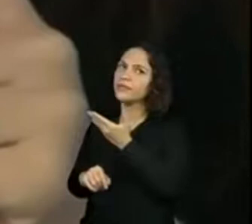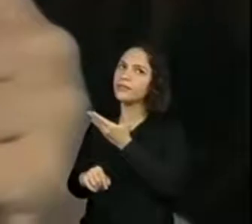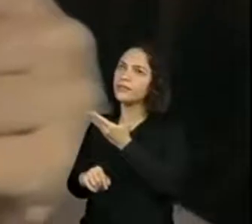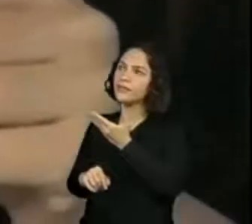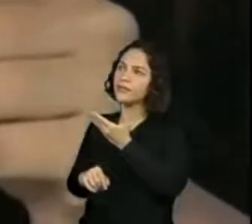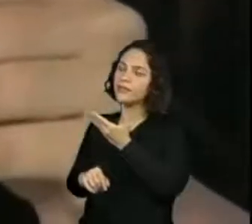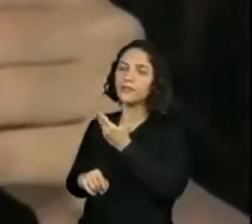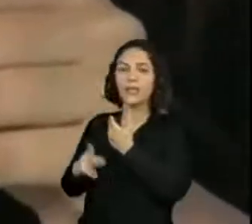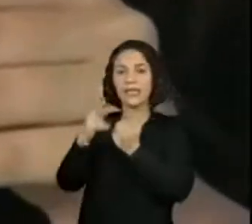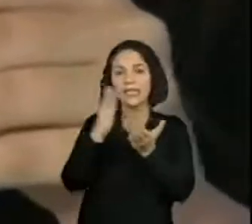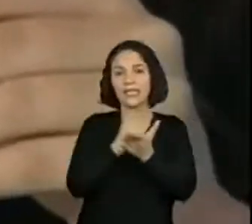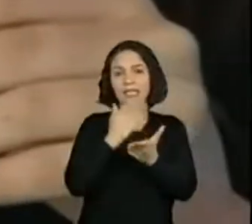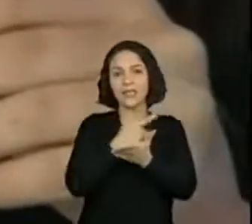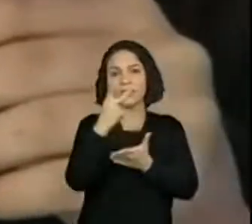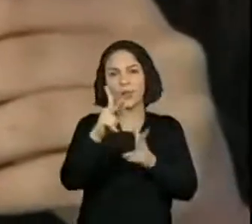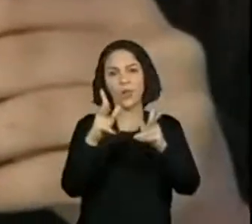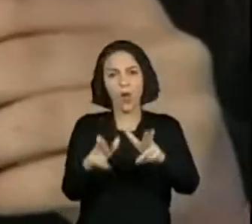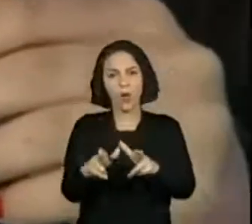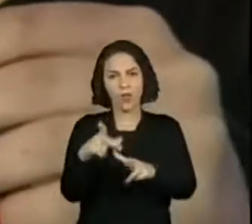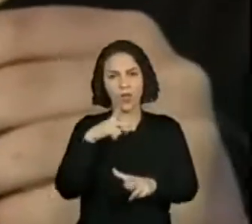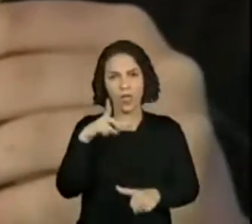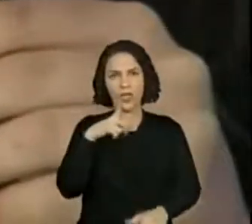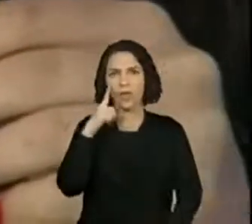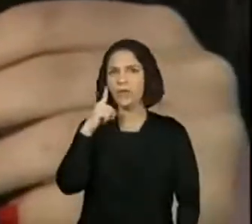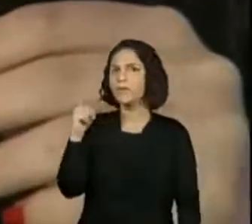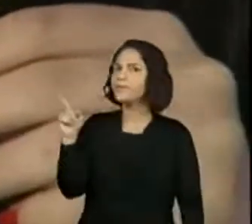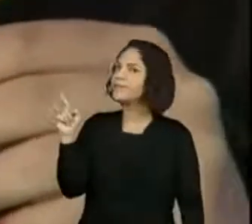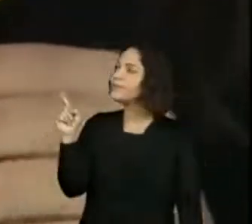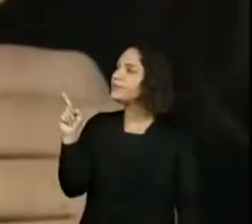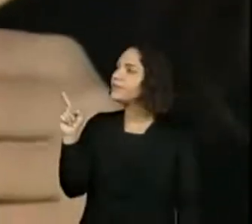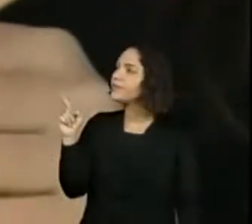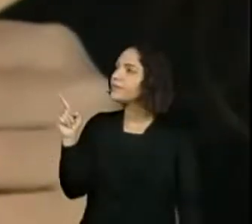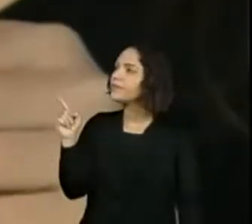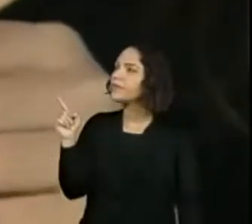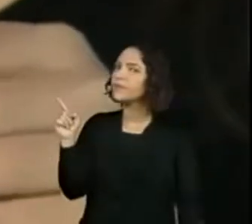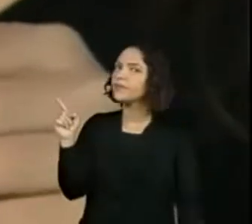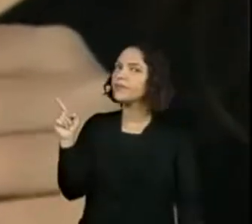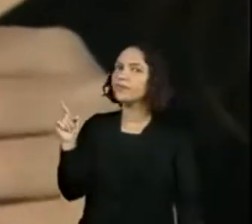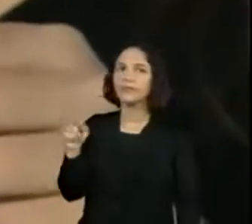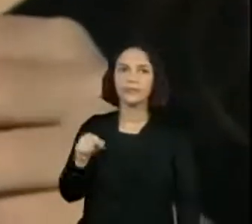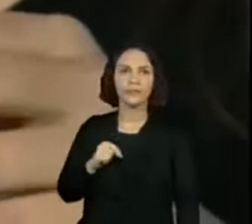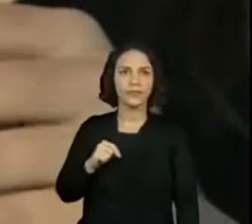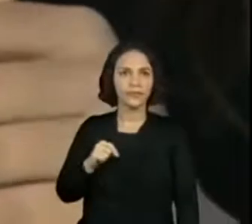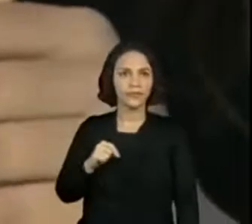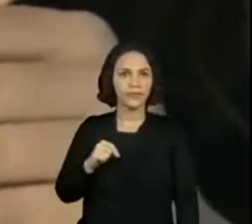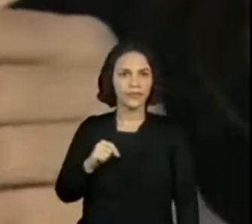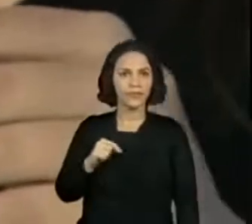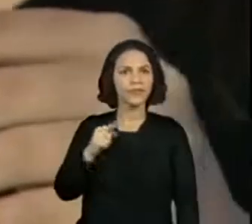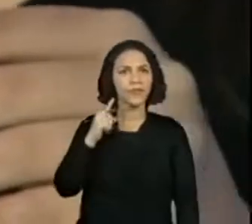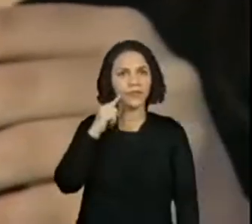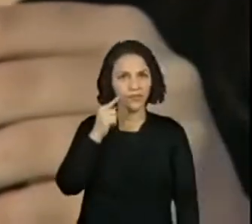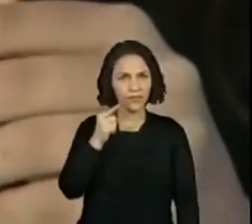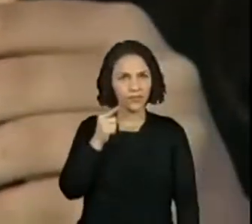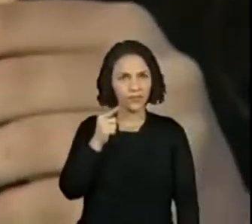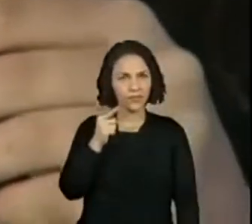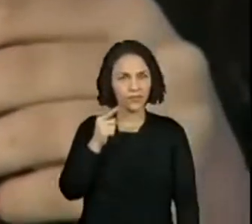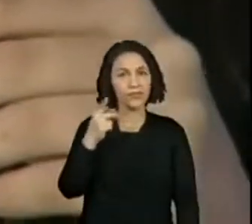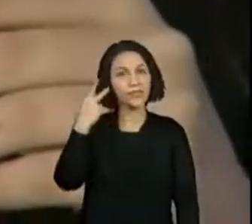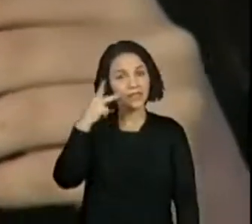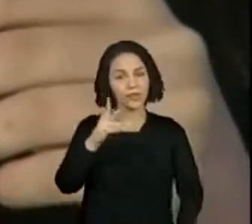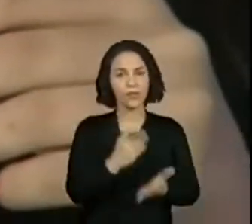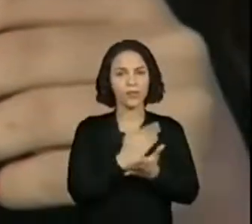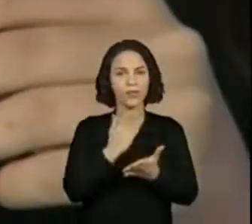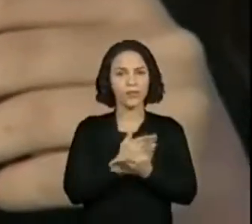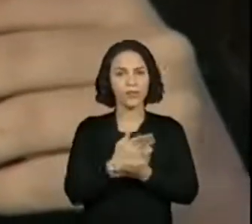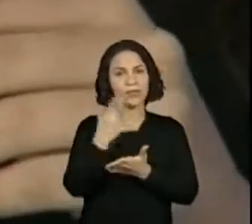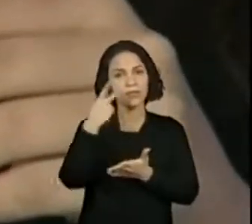pequenas, né? Isso, olha lá. Temos aqui, ó. Ele tá exatamente assim, viu,